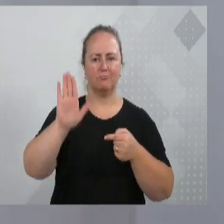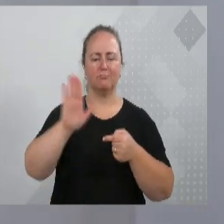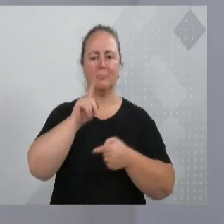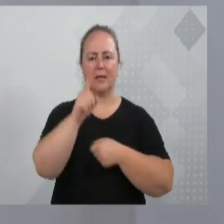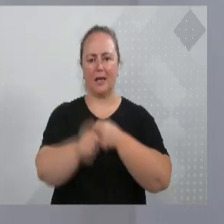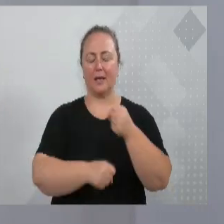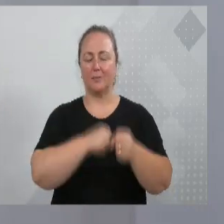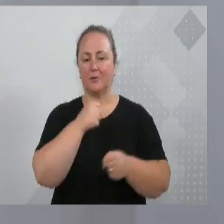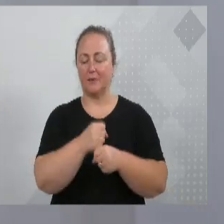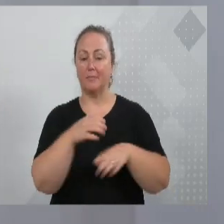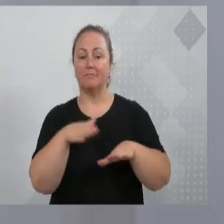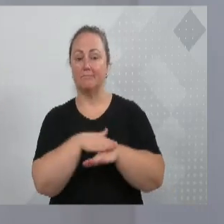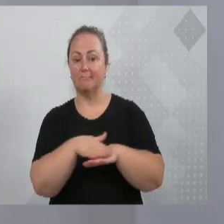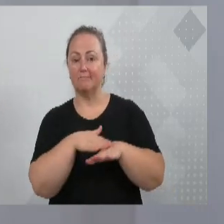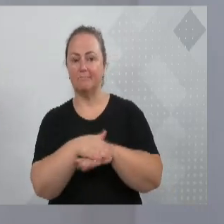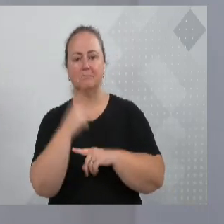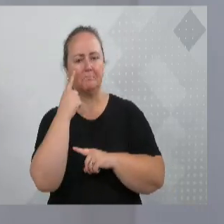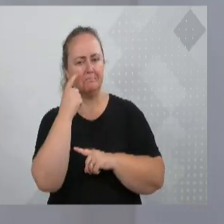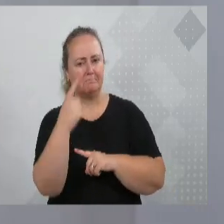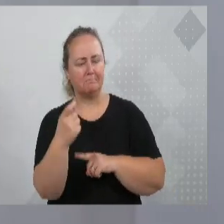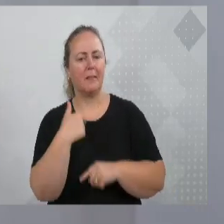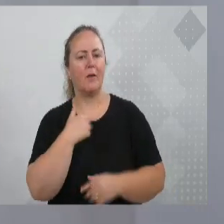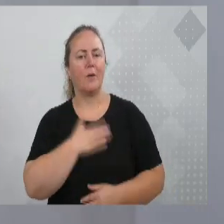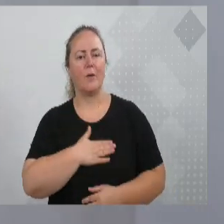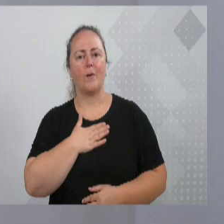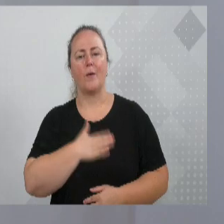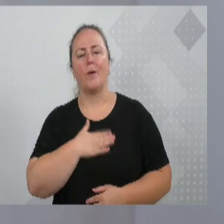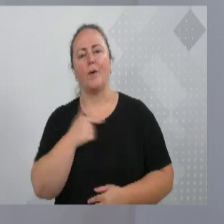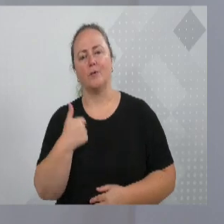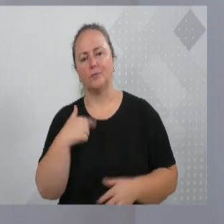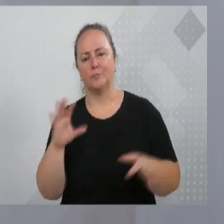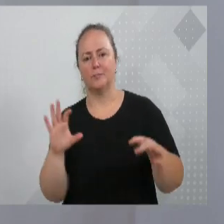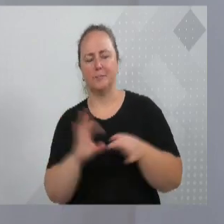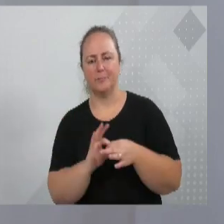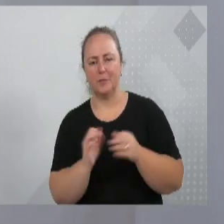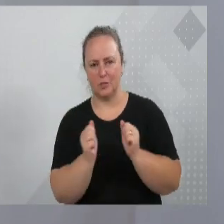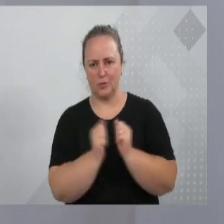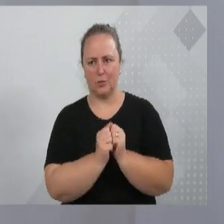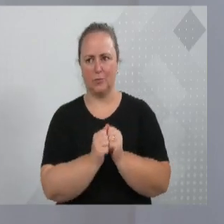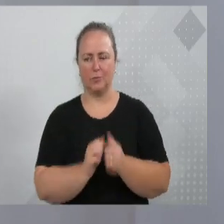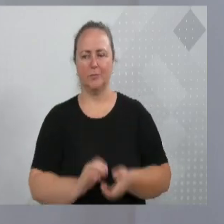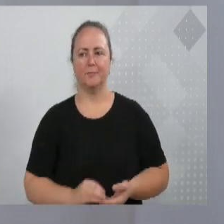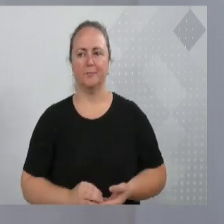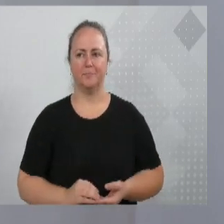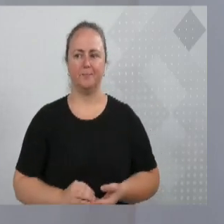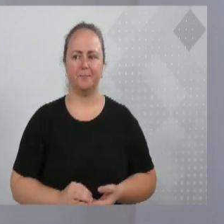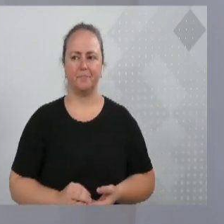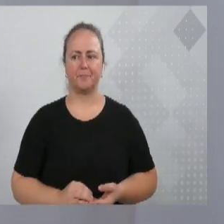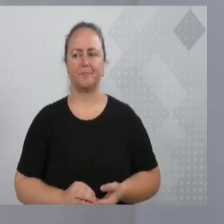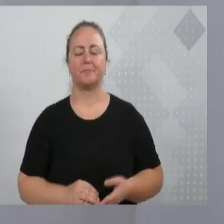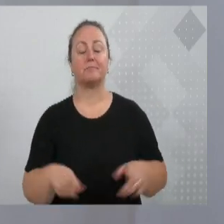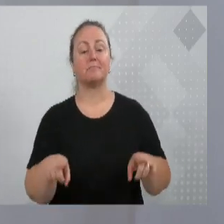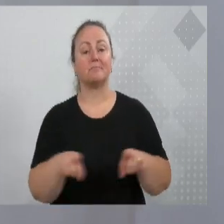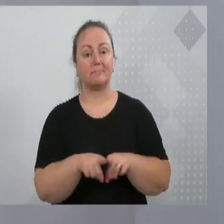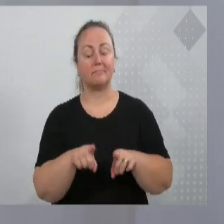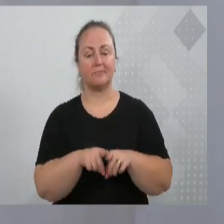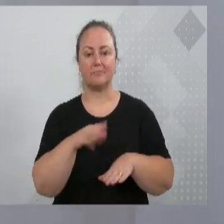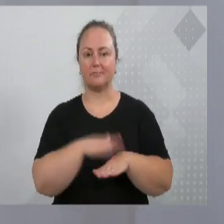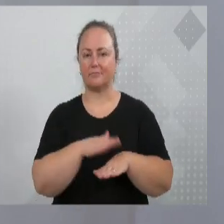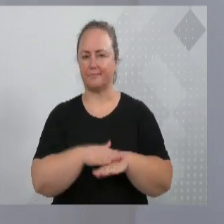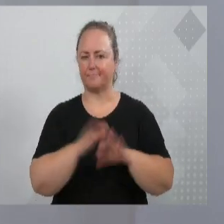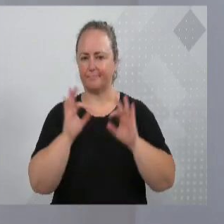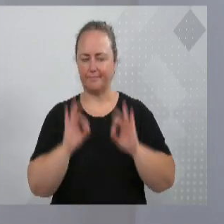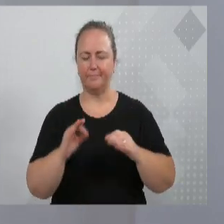muito interessante porque eu realmente me identifico muito com partido do qual faz parte é e segundo e até no momento certo